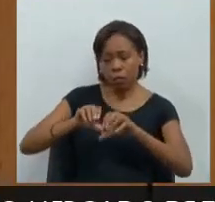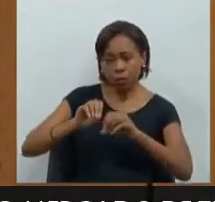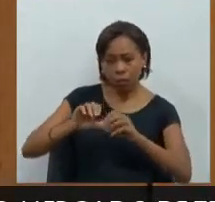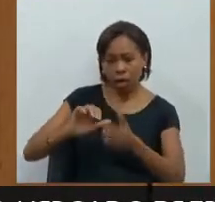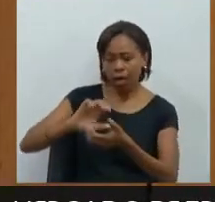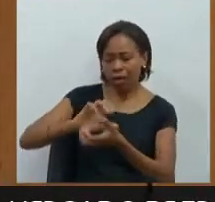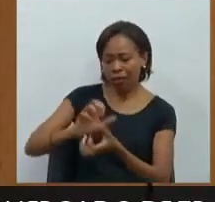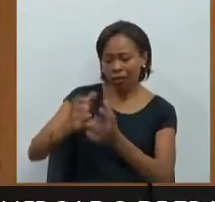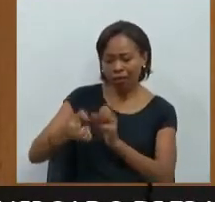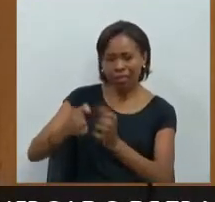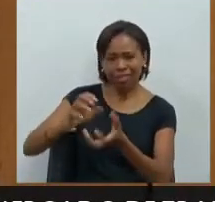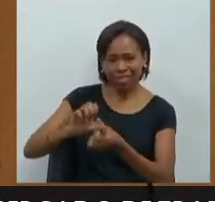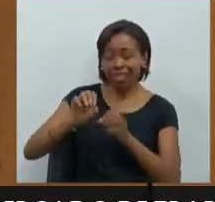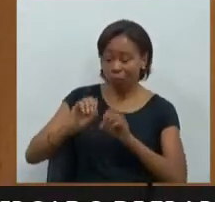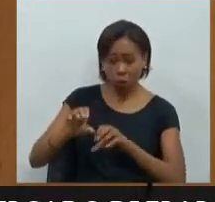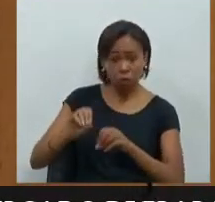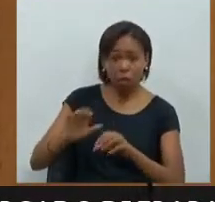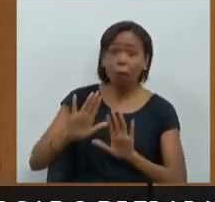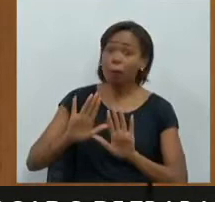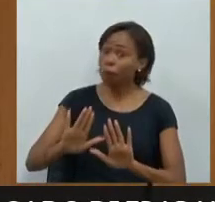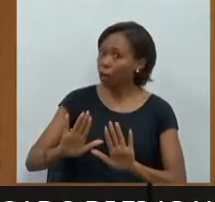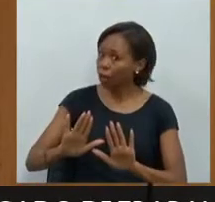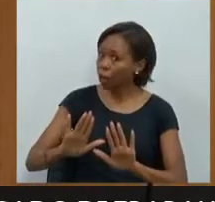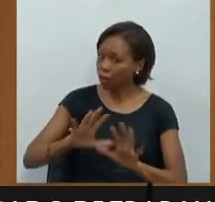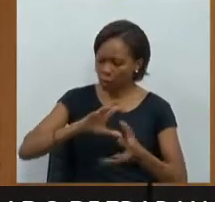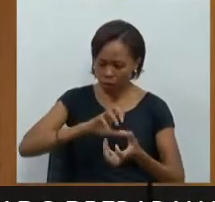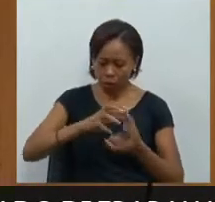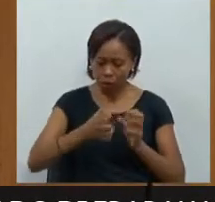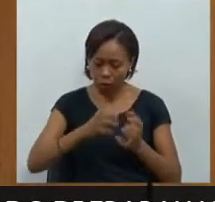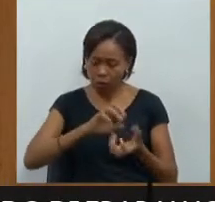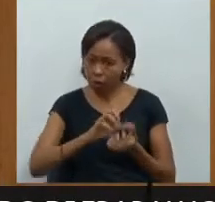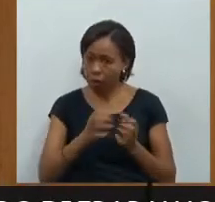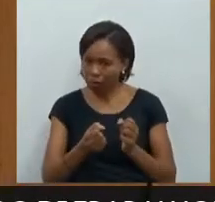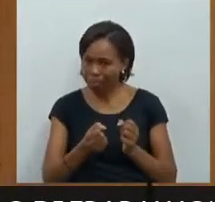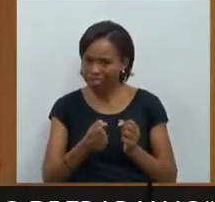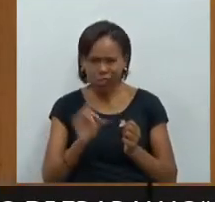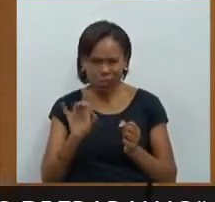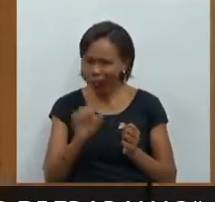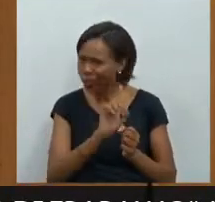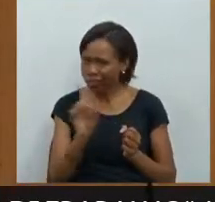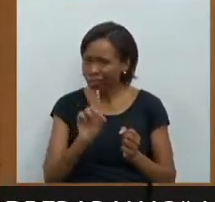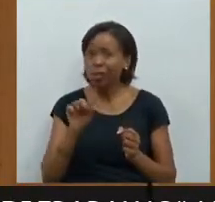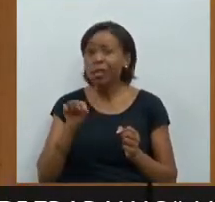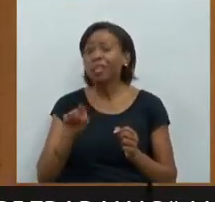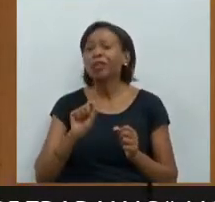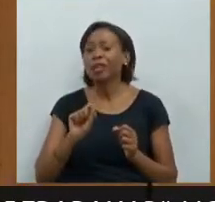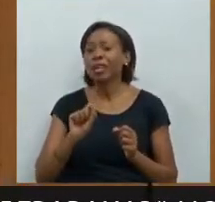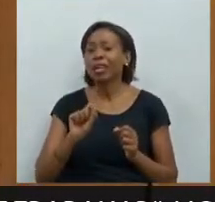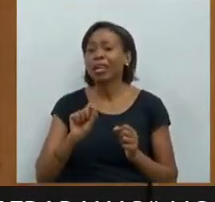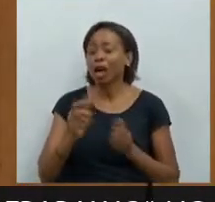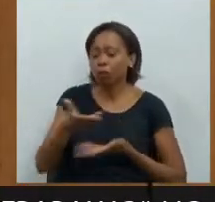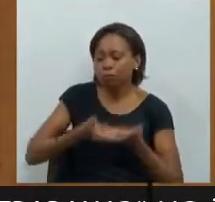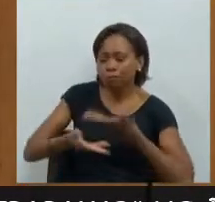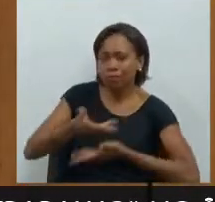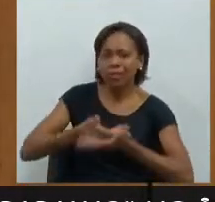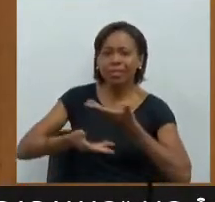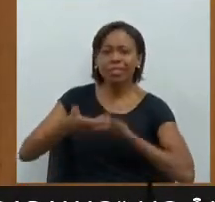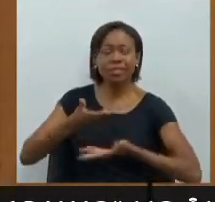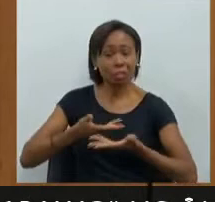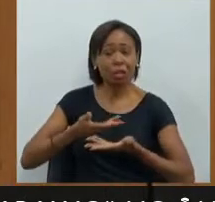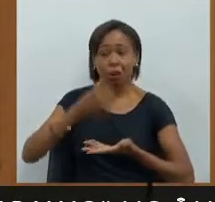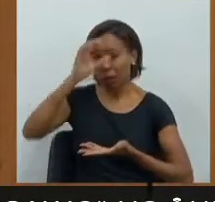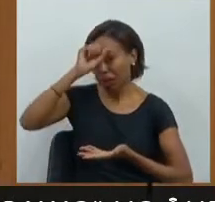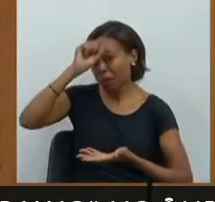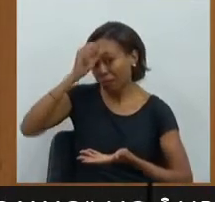artesanato, mas o fazer o artesanato, ele está trabalhando a cooperação, ele está trabalhando a responsabilidade de chegar na